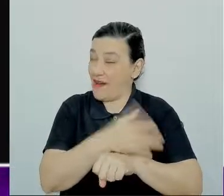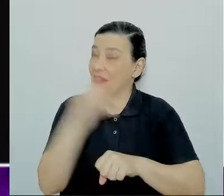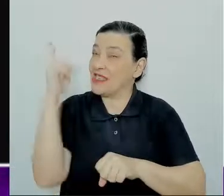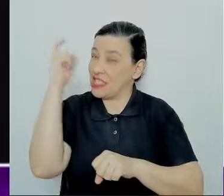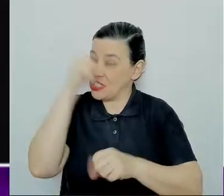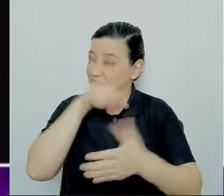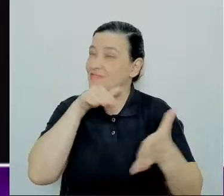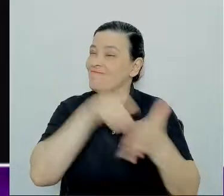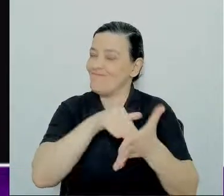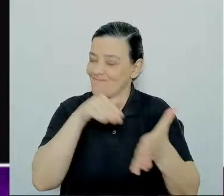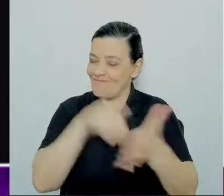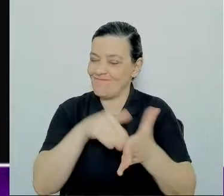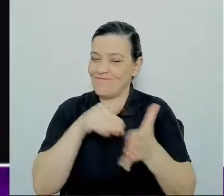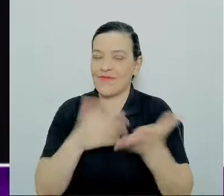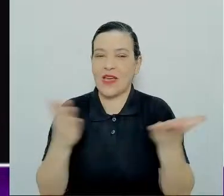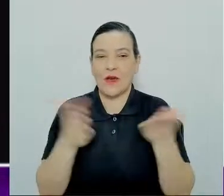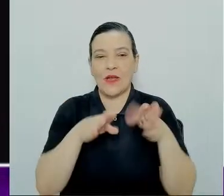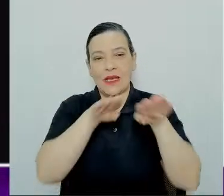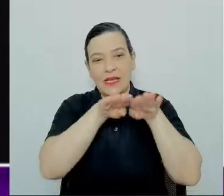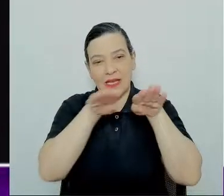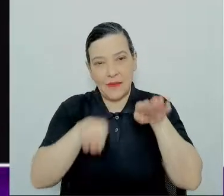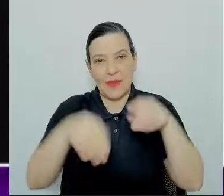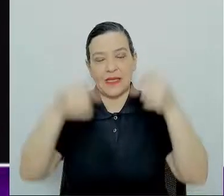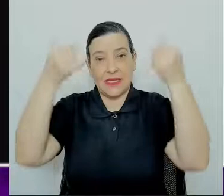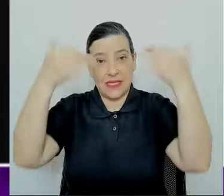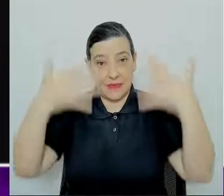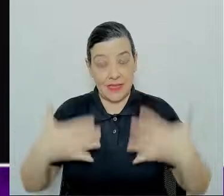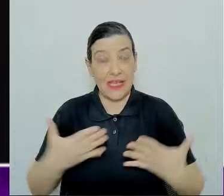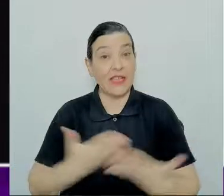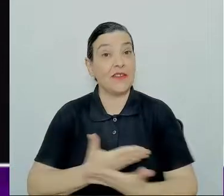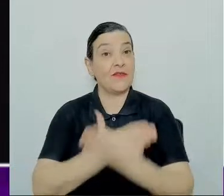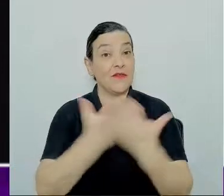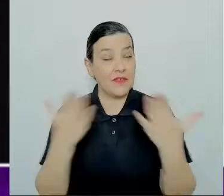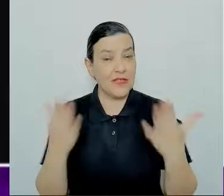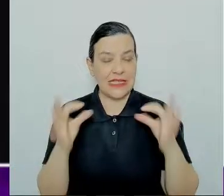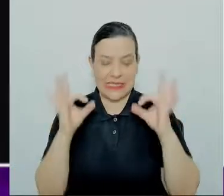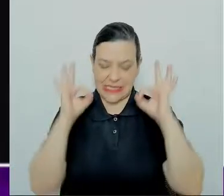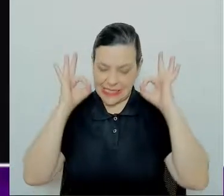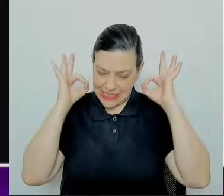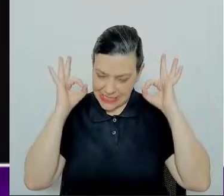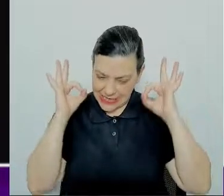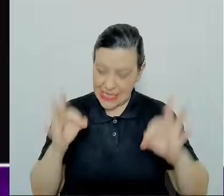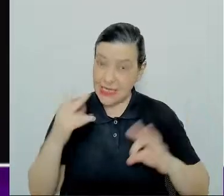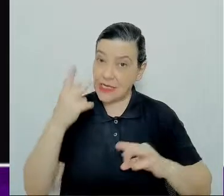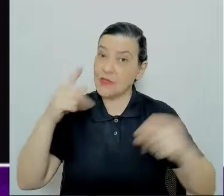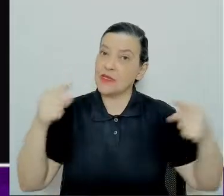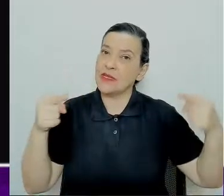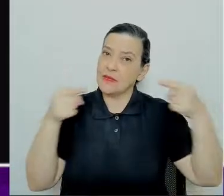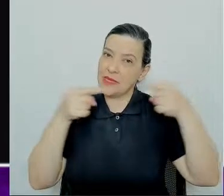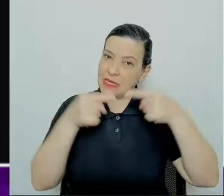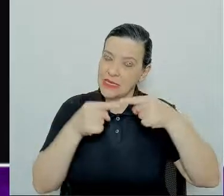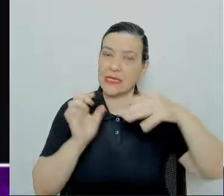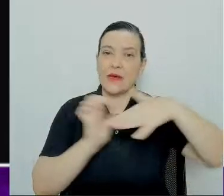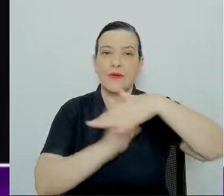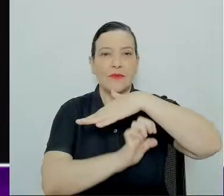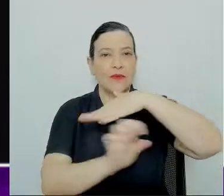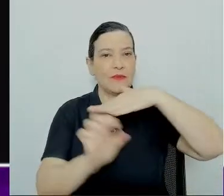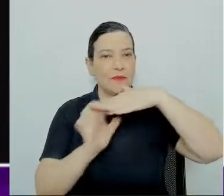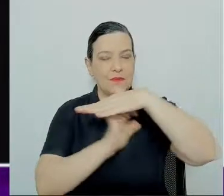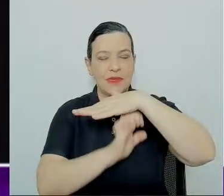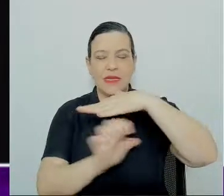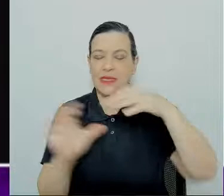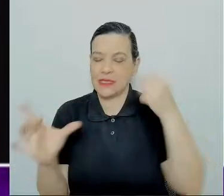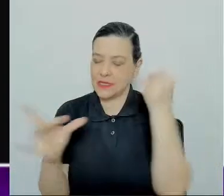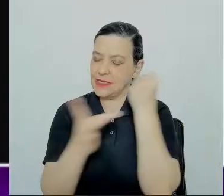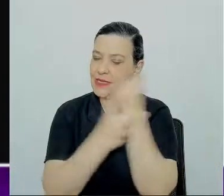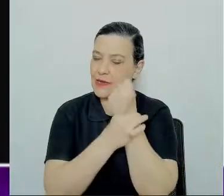cada uma dessas camadas e levar você a garantir que suas aplicações, a sua empresa vão estar, né, o mais seguro